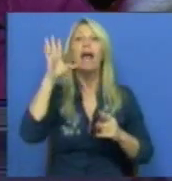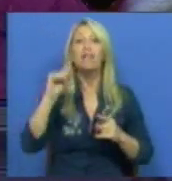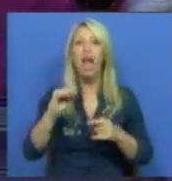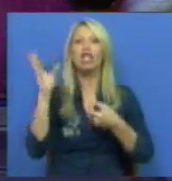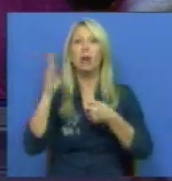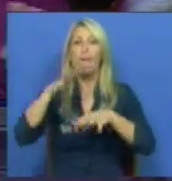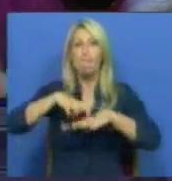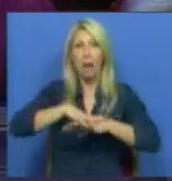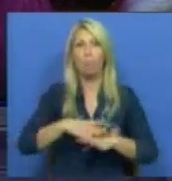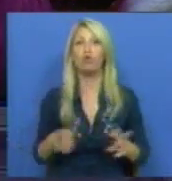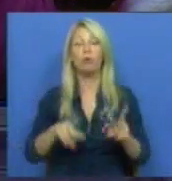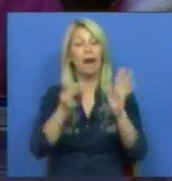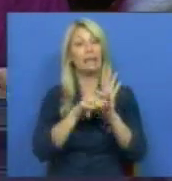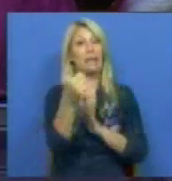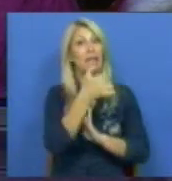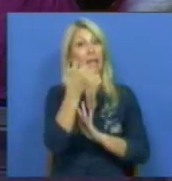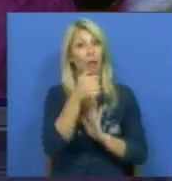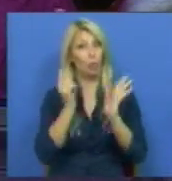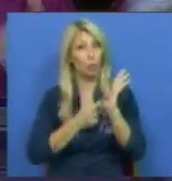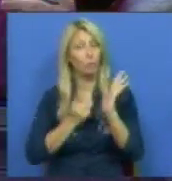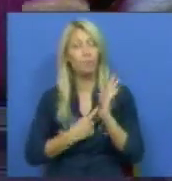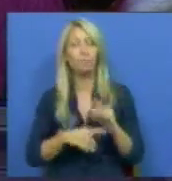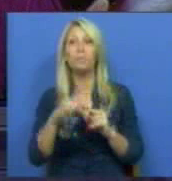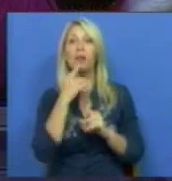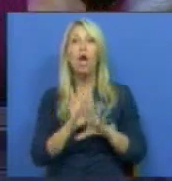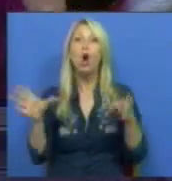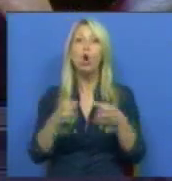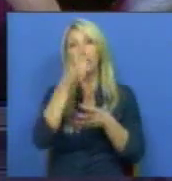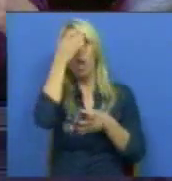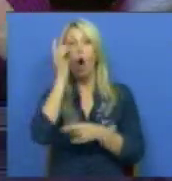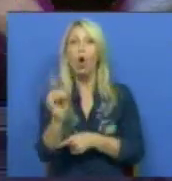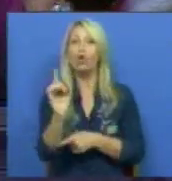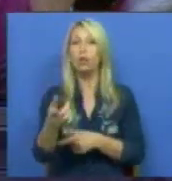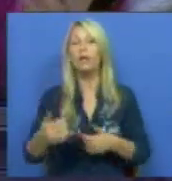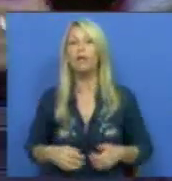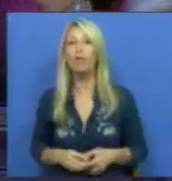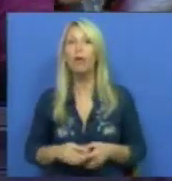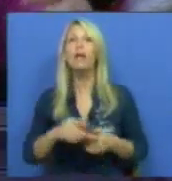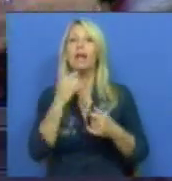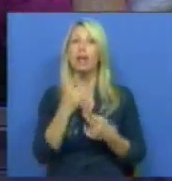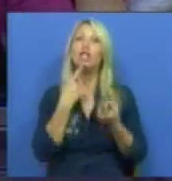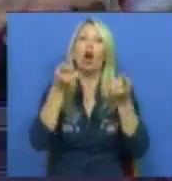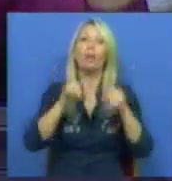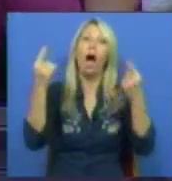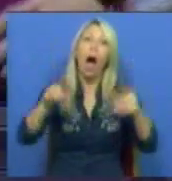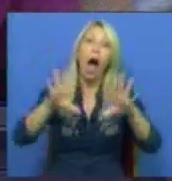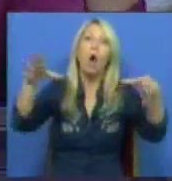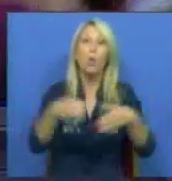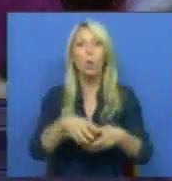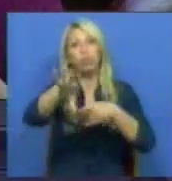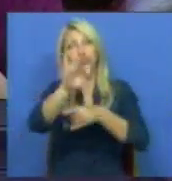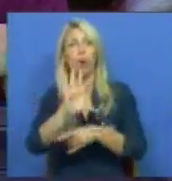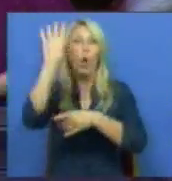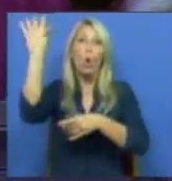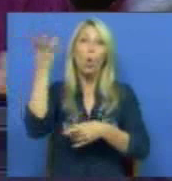deste anteprojeto, e tem os 10 membros. E depois temos ainda um Conselho Consultivo, que também diz que, mais uma vez, há um grupo designado pela Cultura,